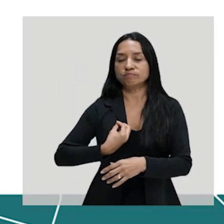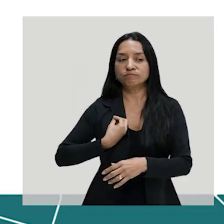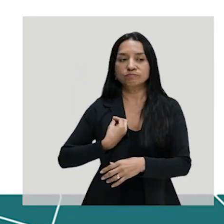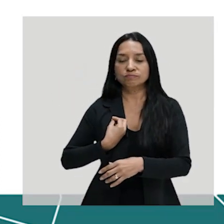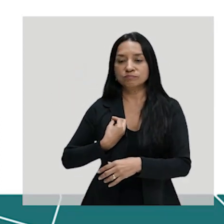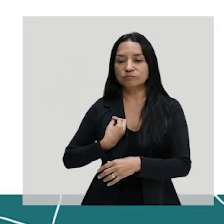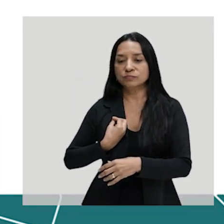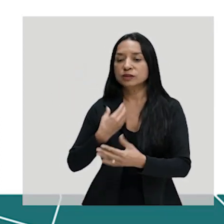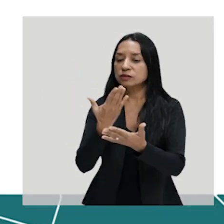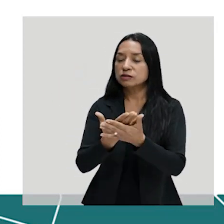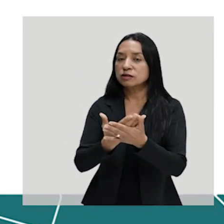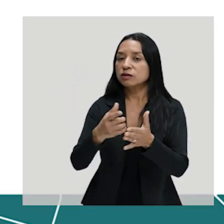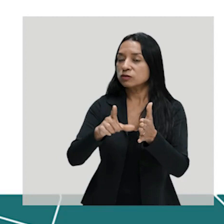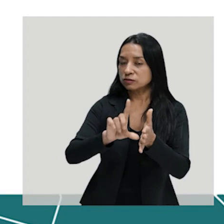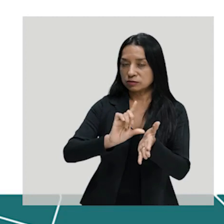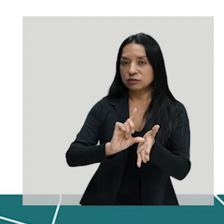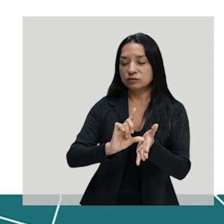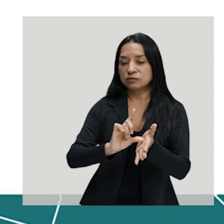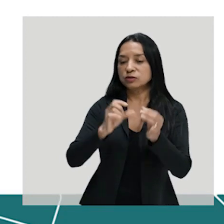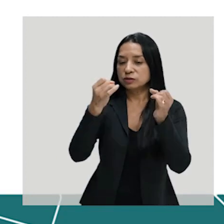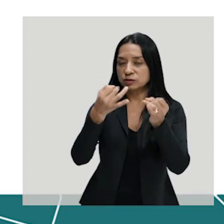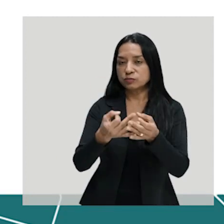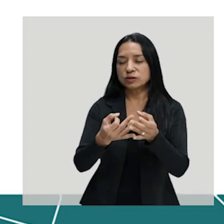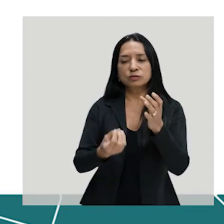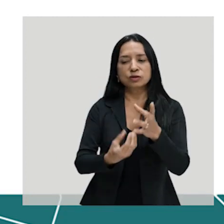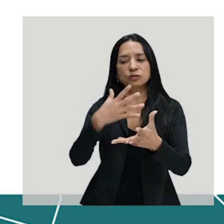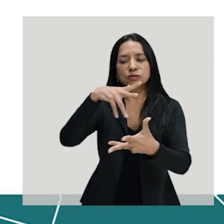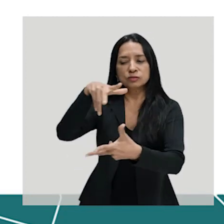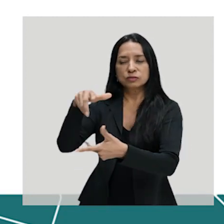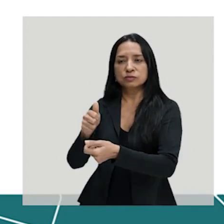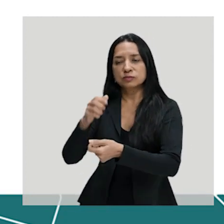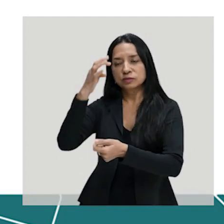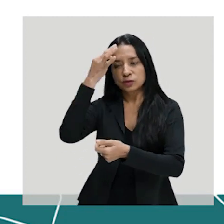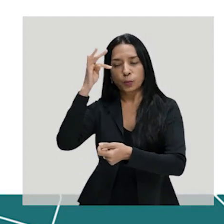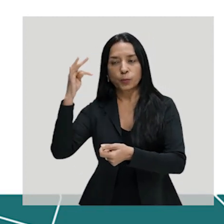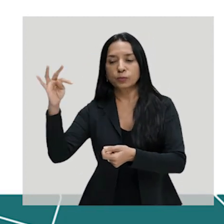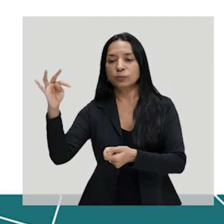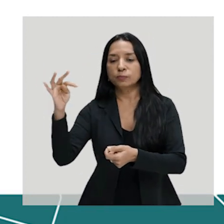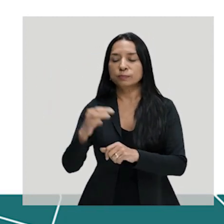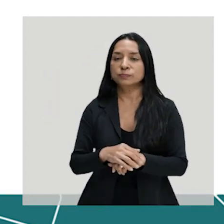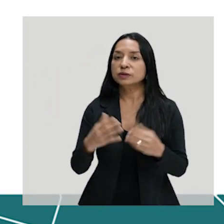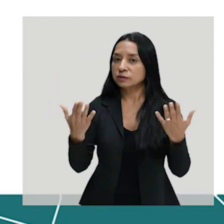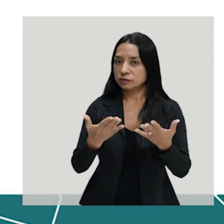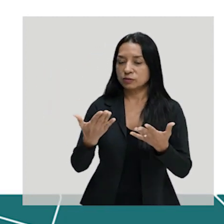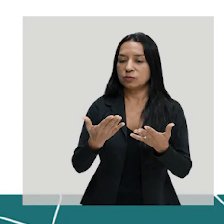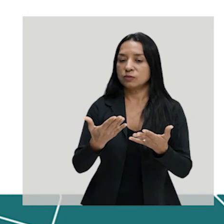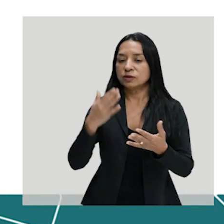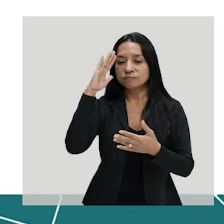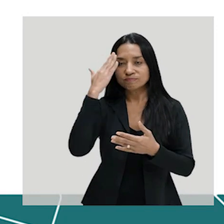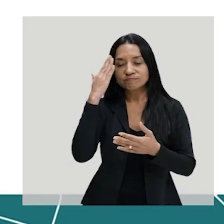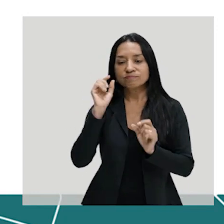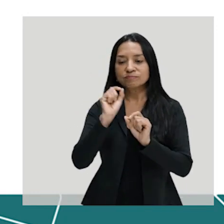nós em aulas anteriores nós falamos sobre a origem do universo né sobre as teorias de origem do universo e agora a gente vai